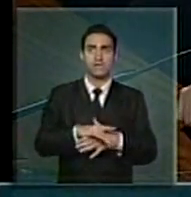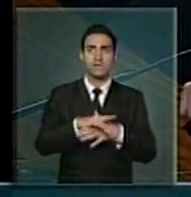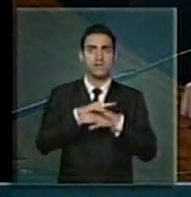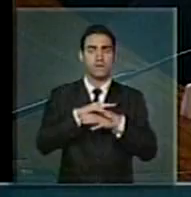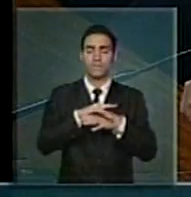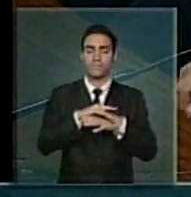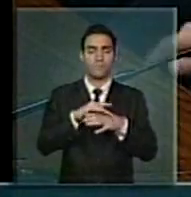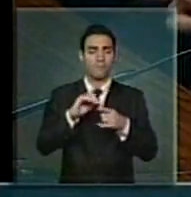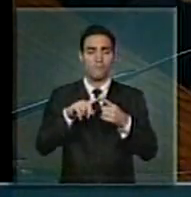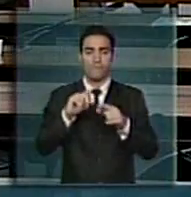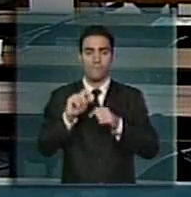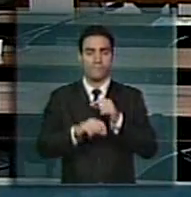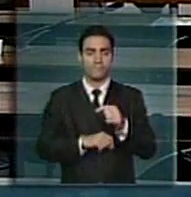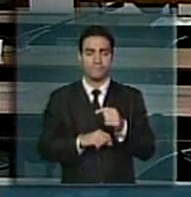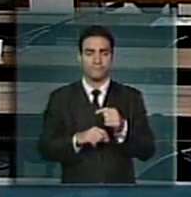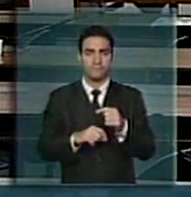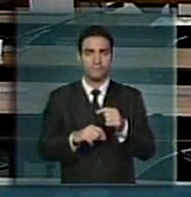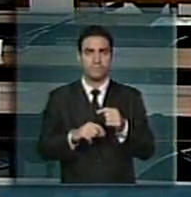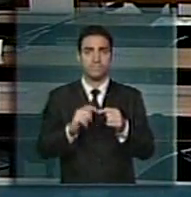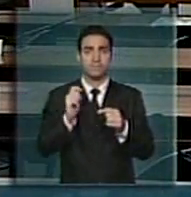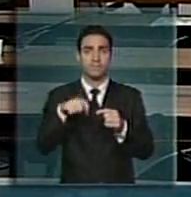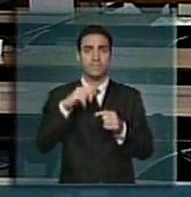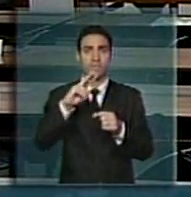de polícia.